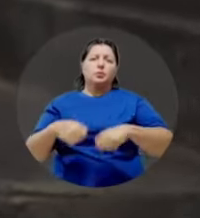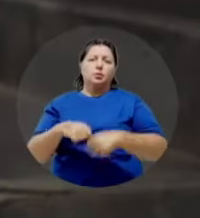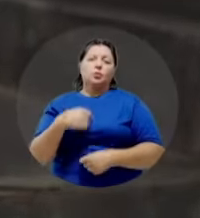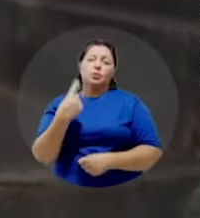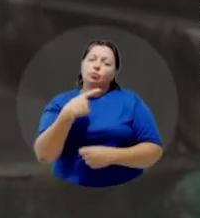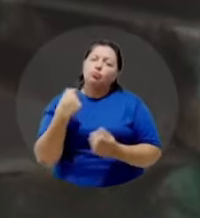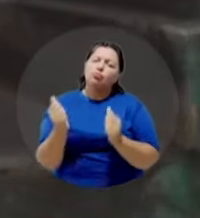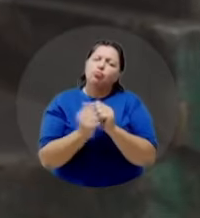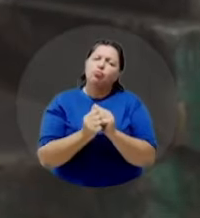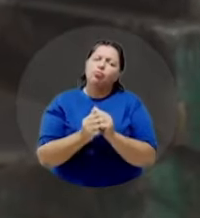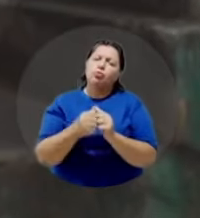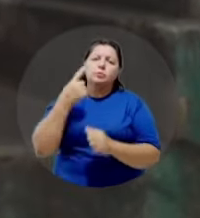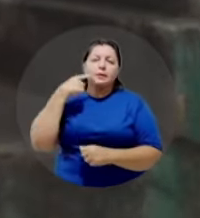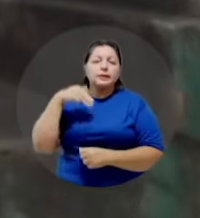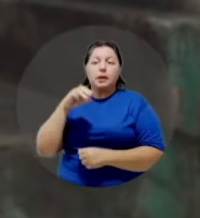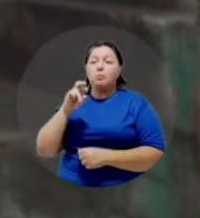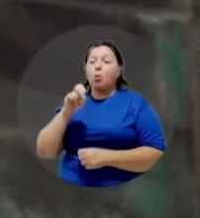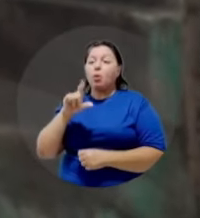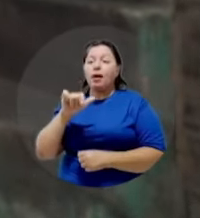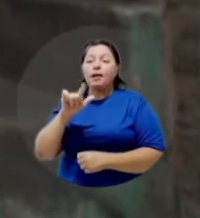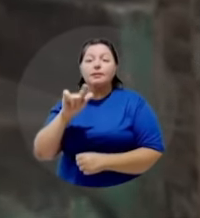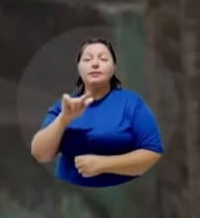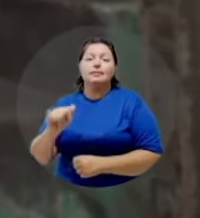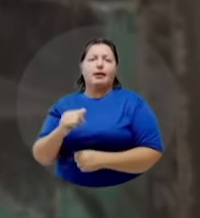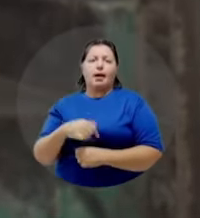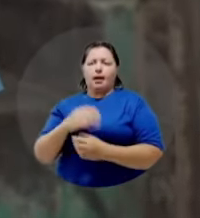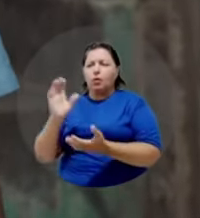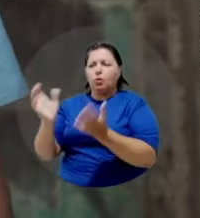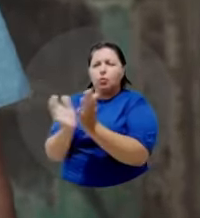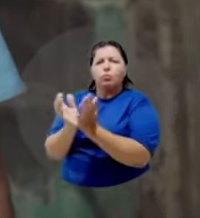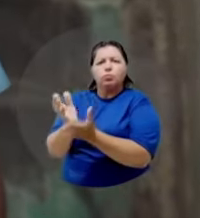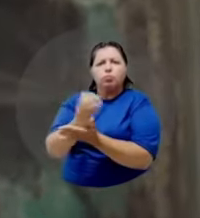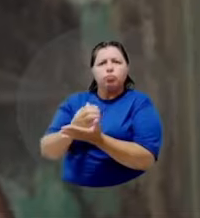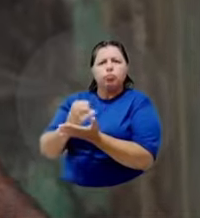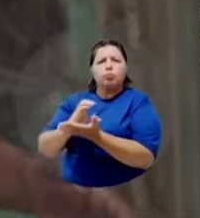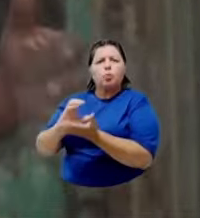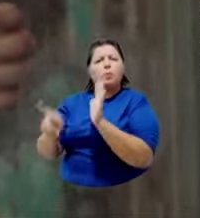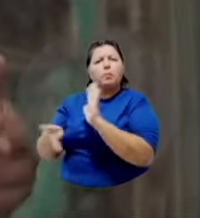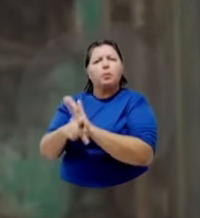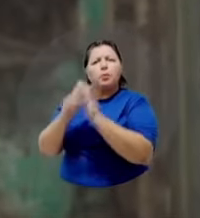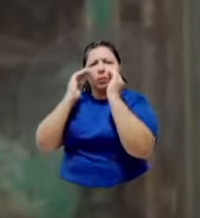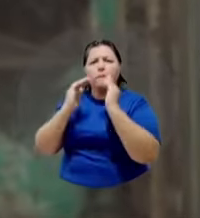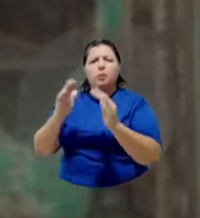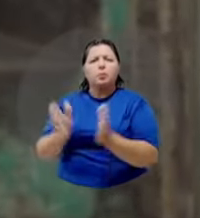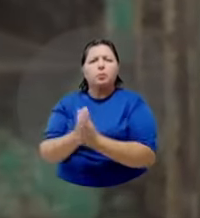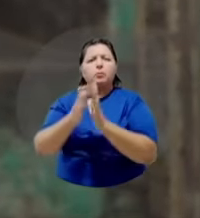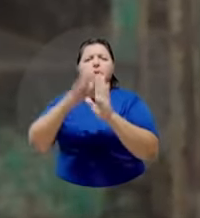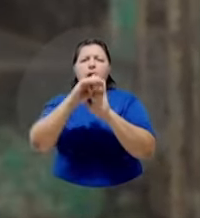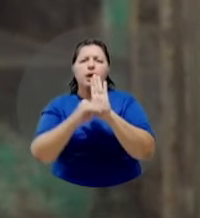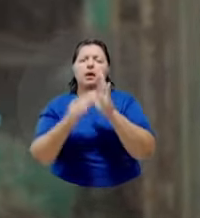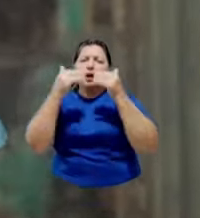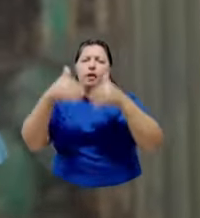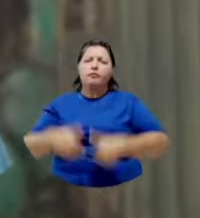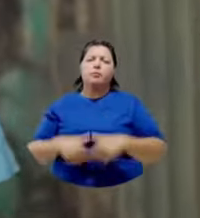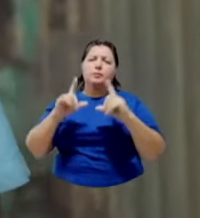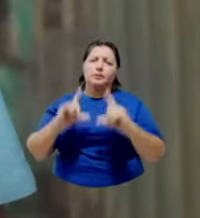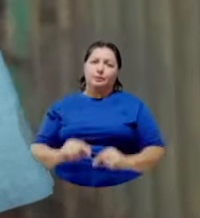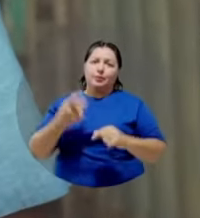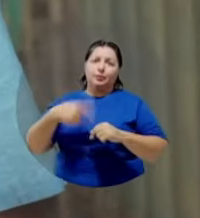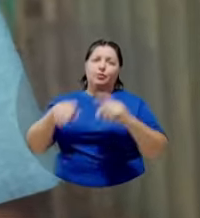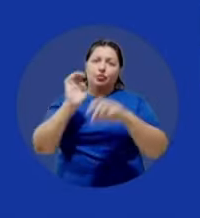mais necessitados. Juntos, vamos moralizar o uso do Fundo de Combate à Pobreza e criar uma série de medidas para acabar